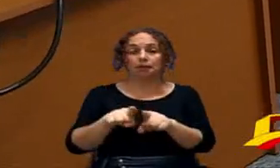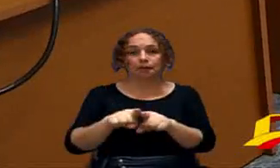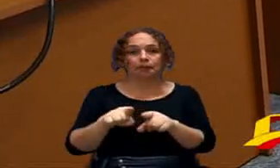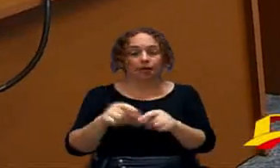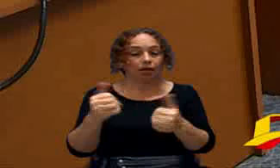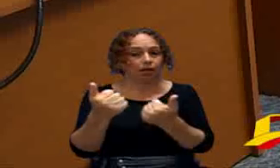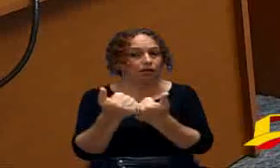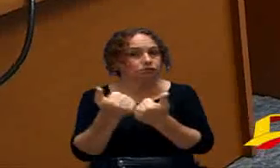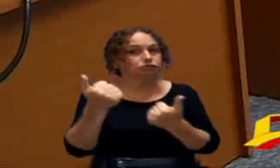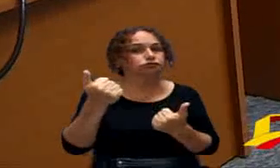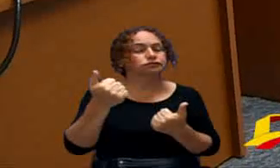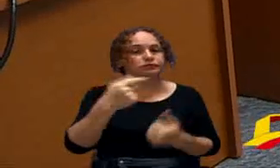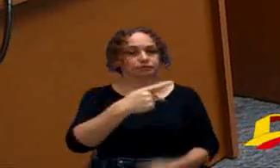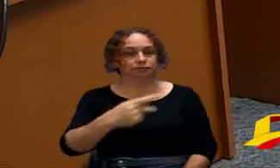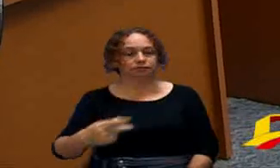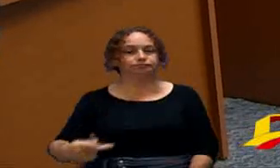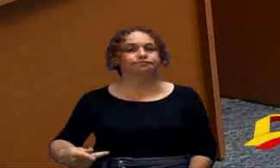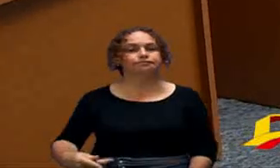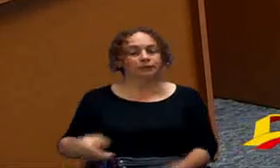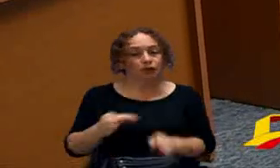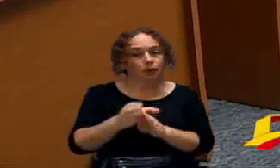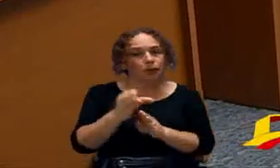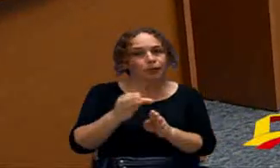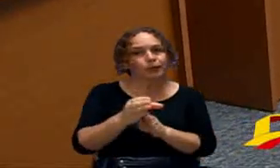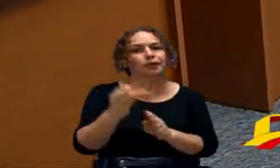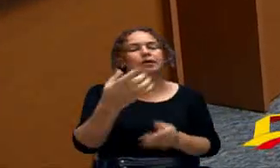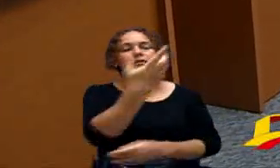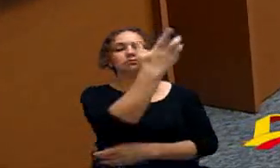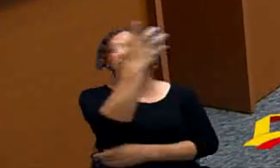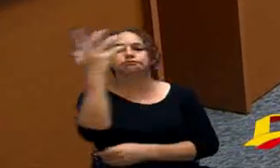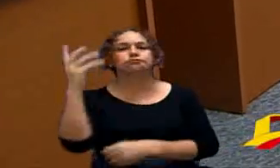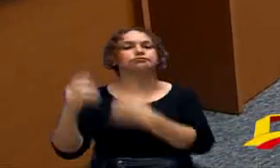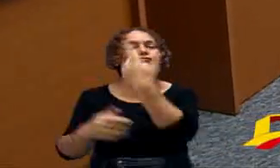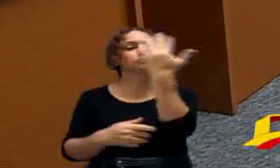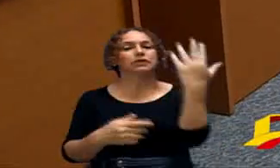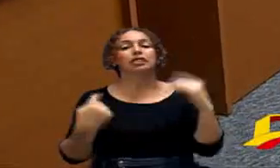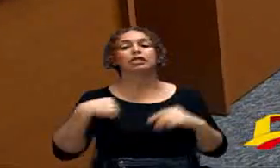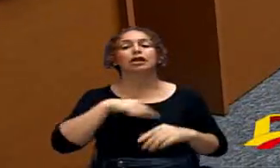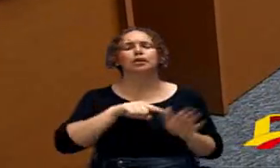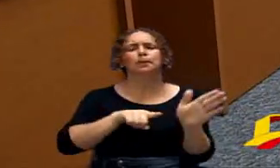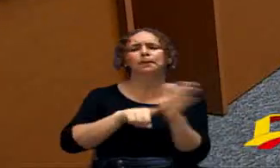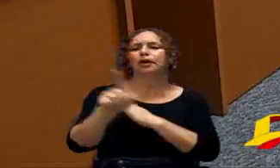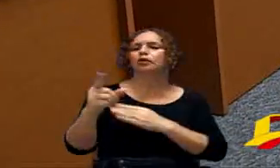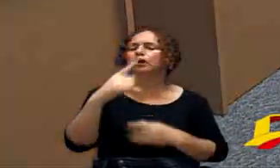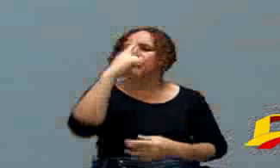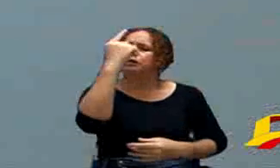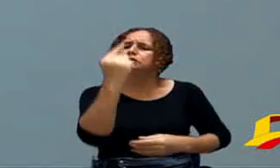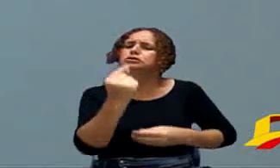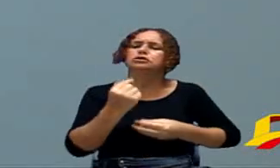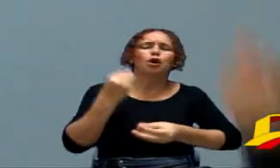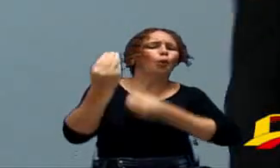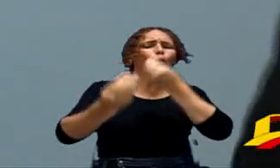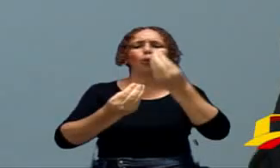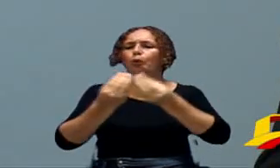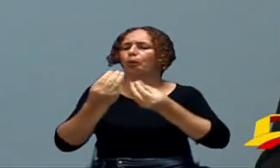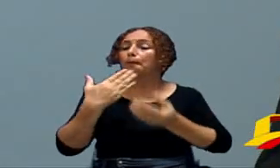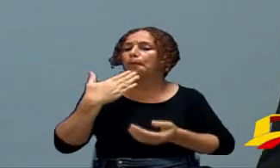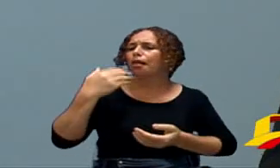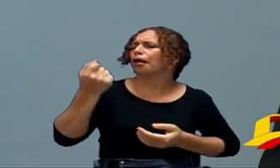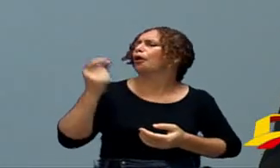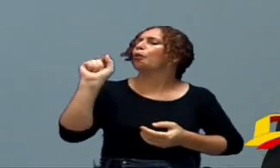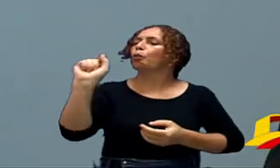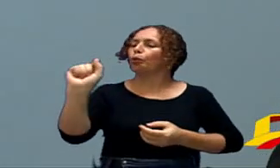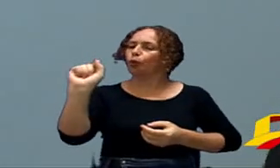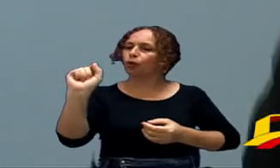participação aqui, mas nós conversamos e falamos sobre a questão do Sandro. Queríamos entender o que era melhor, Sandro